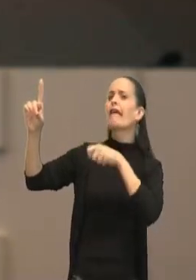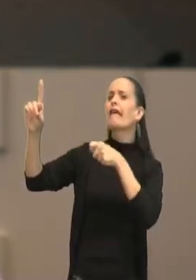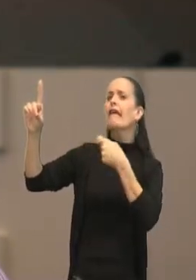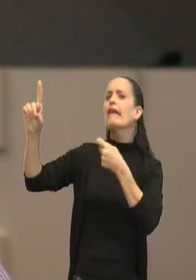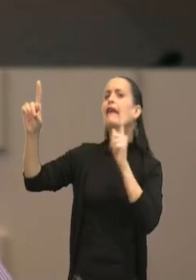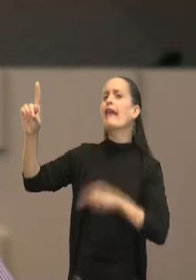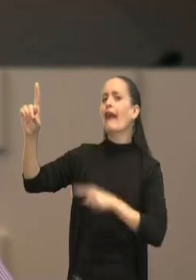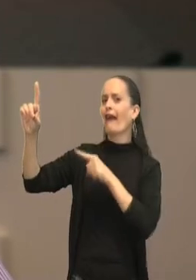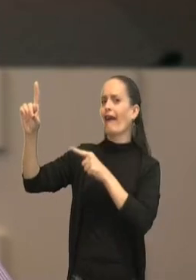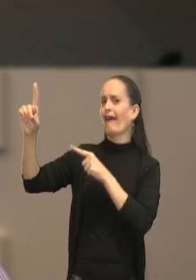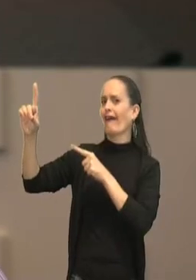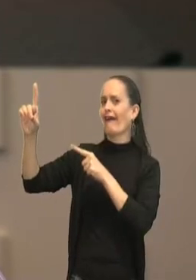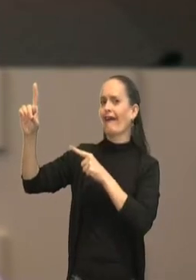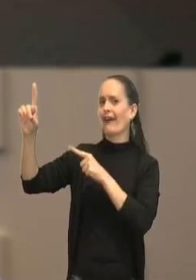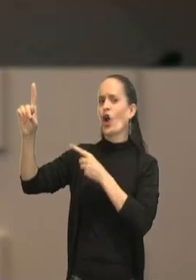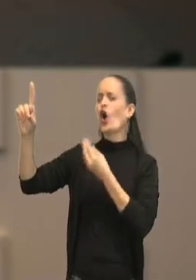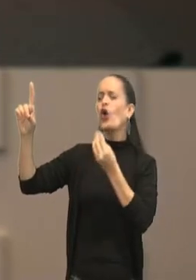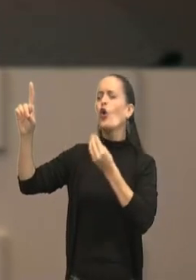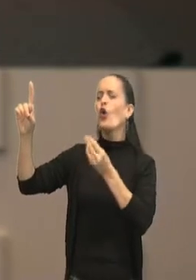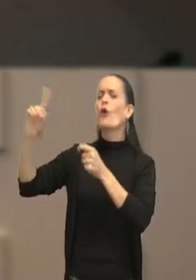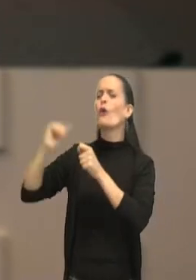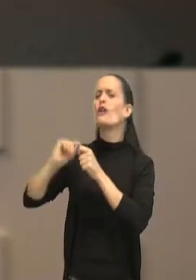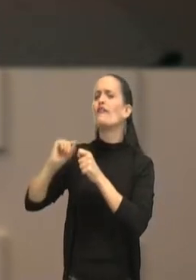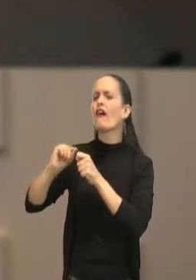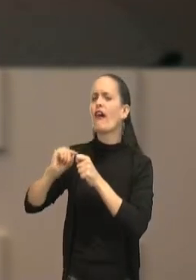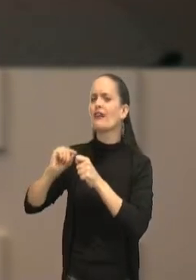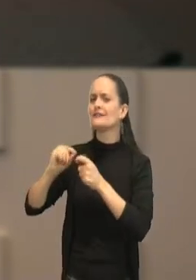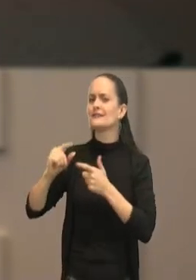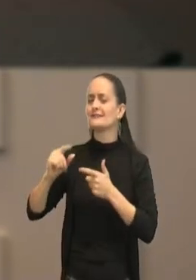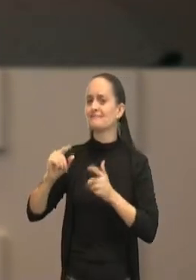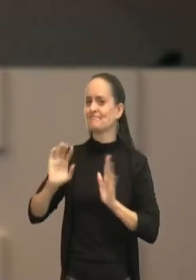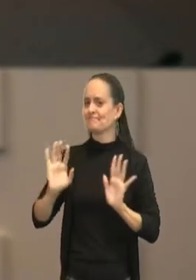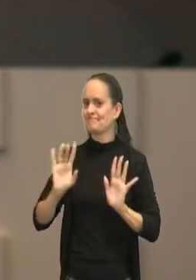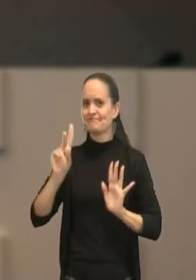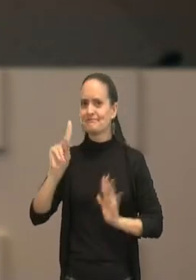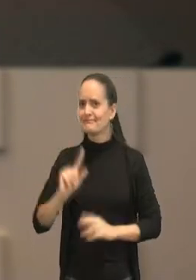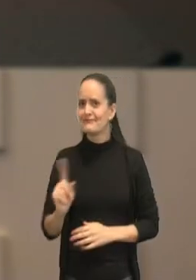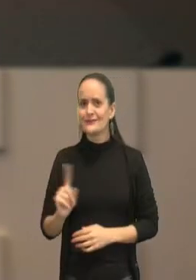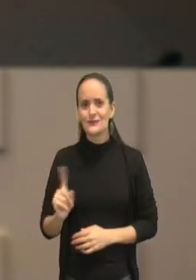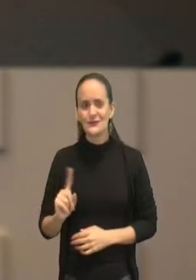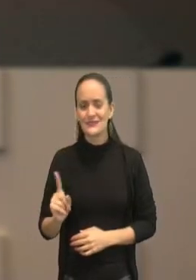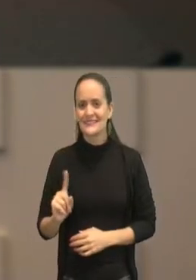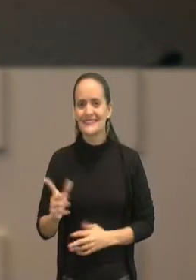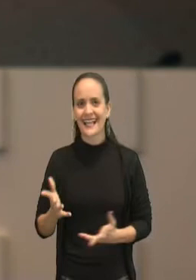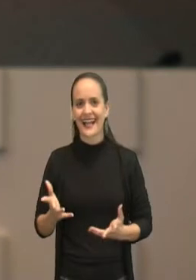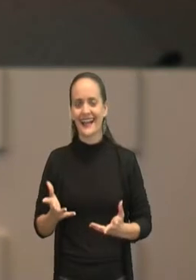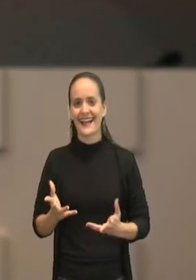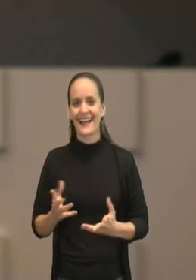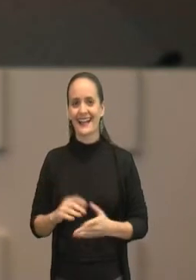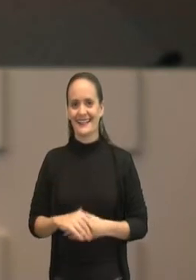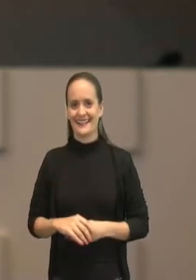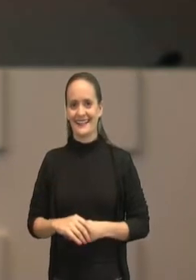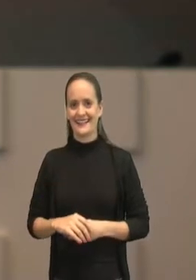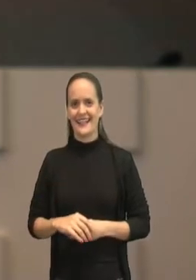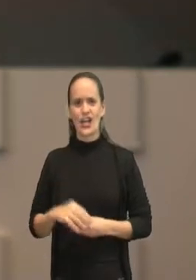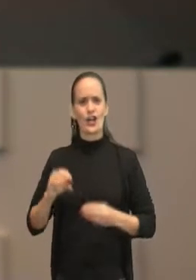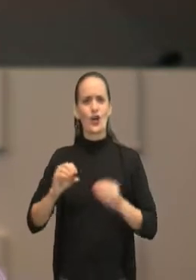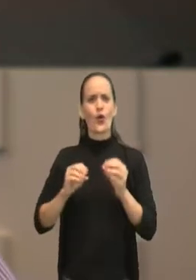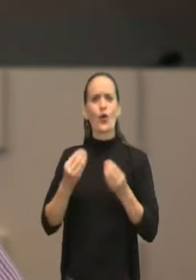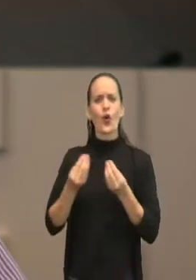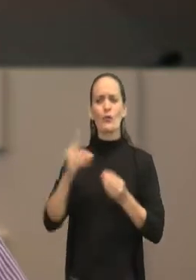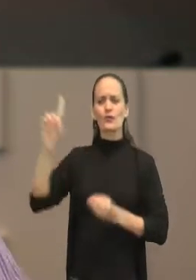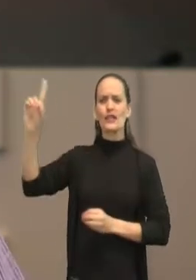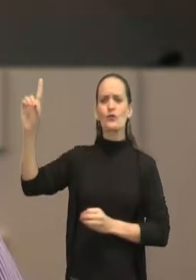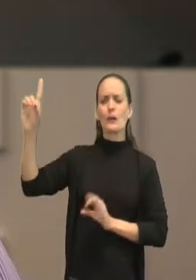Deus, como Ele age, como se dá o seu plano, o seu agir. Nós conhecemos